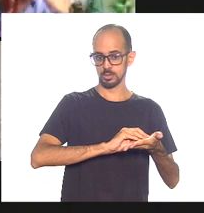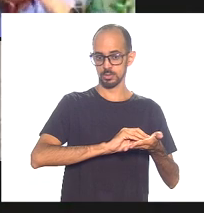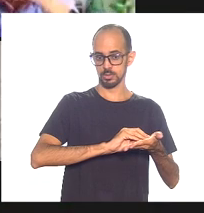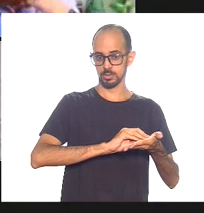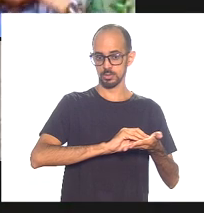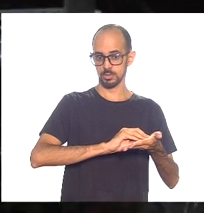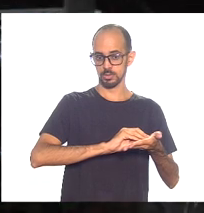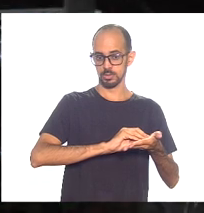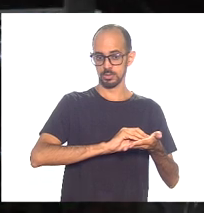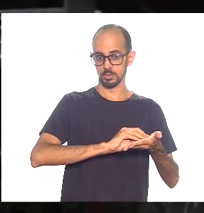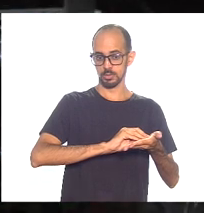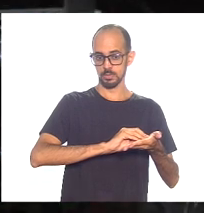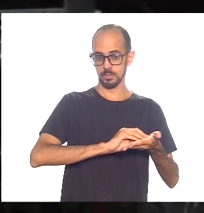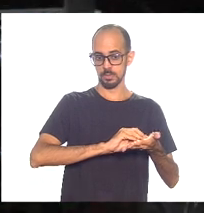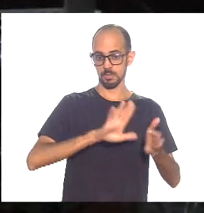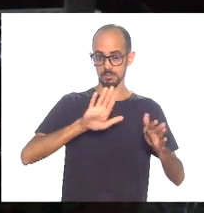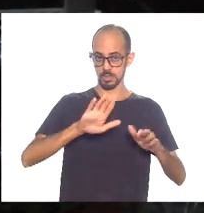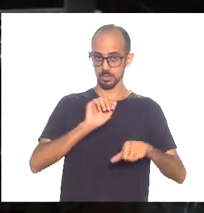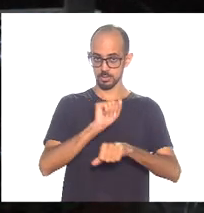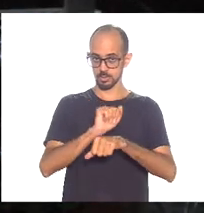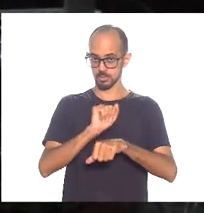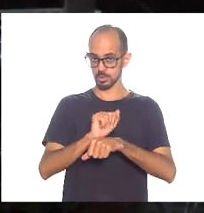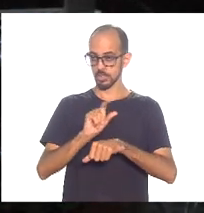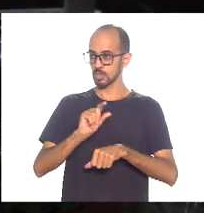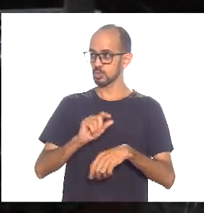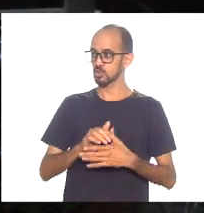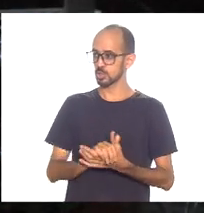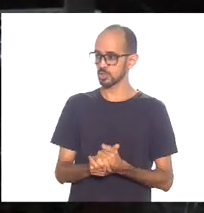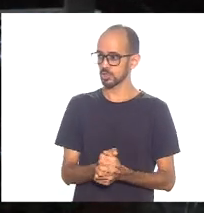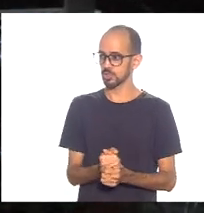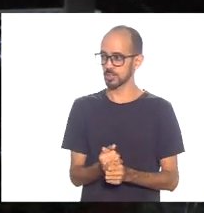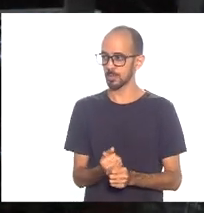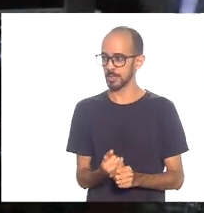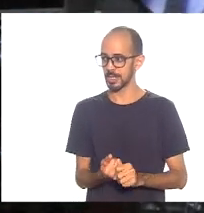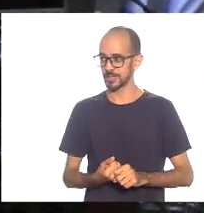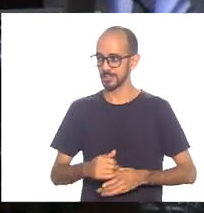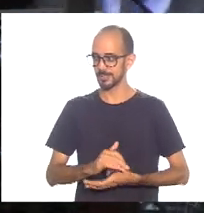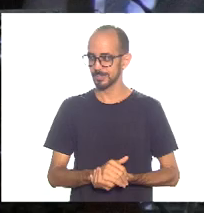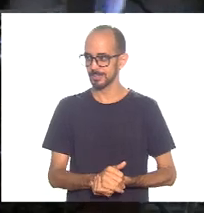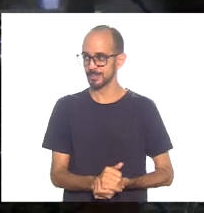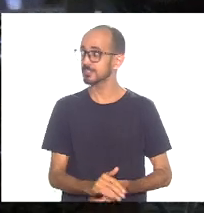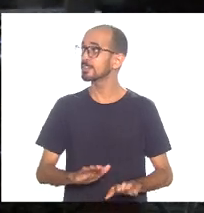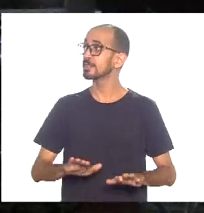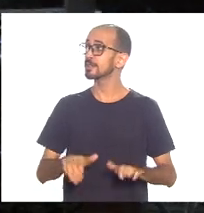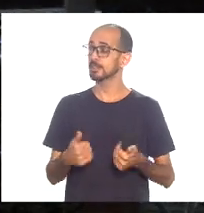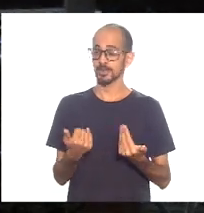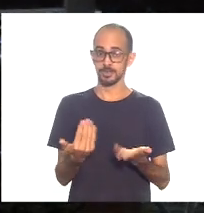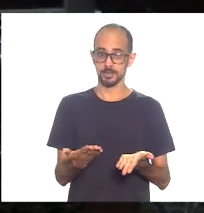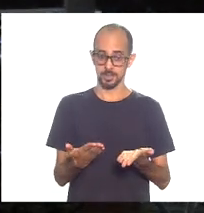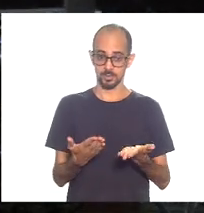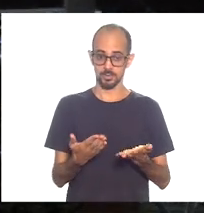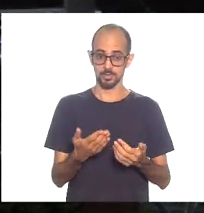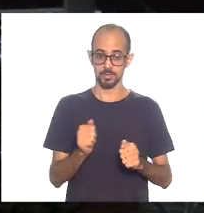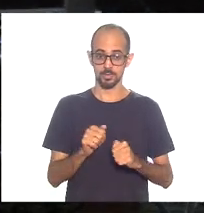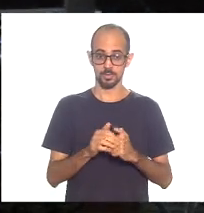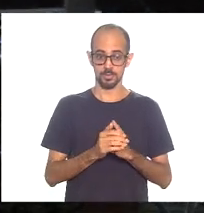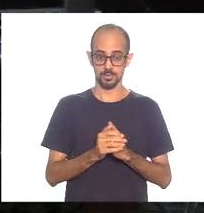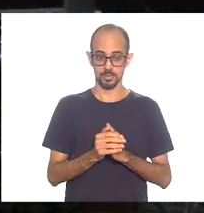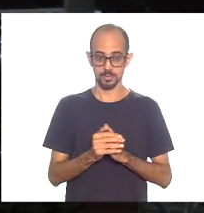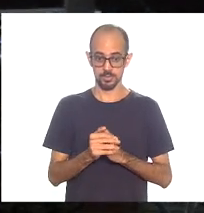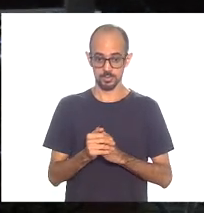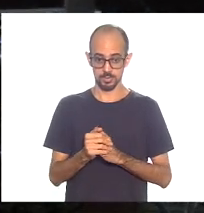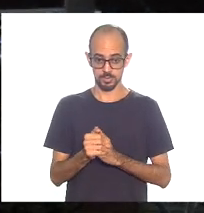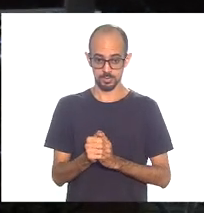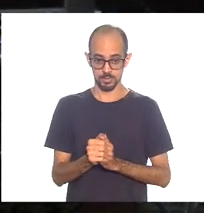seu... Um instante, por favor. Deixa o Márcio concluir, Luiz. Aí Vossa Excelência usará a palavra. Por favor,